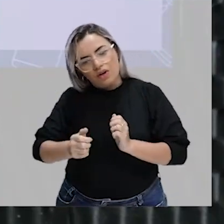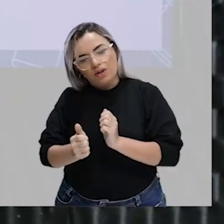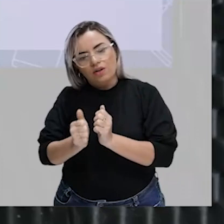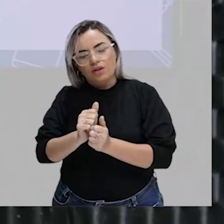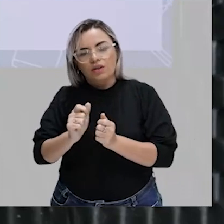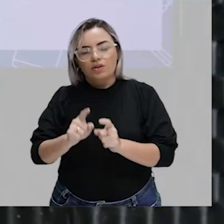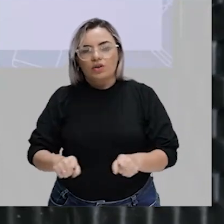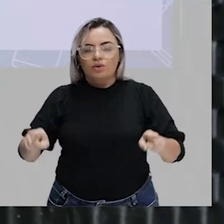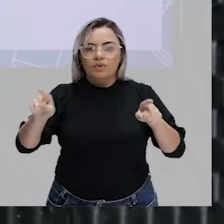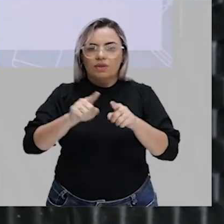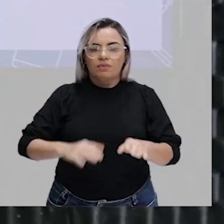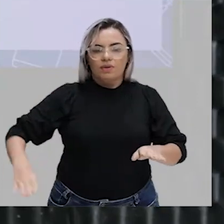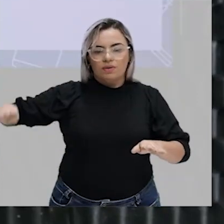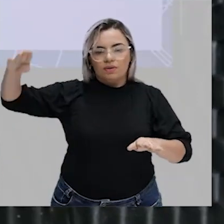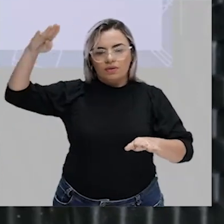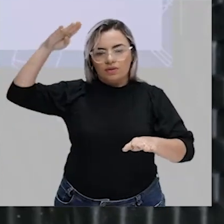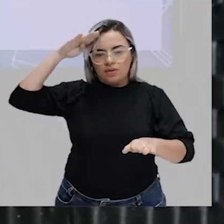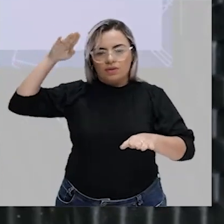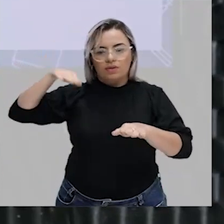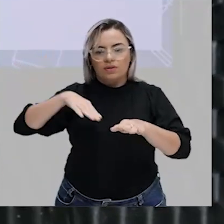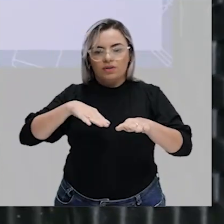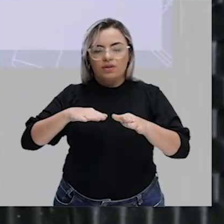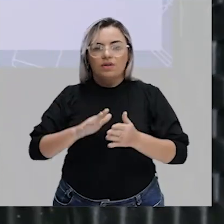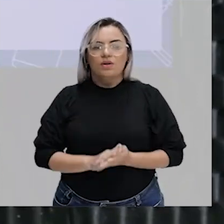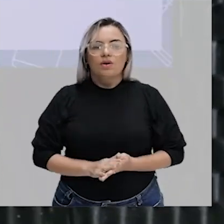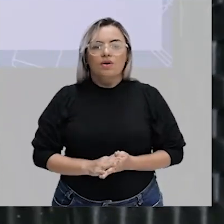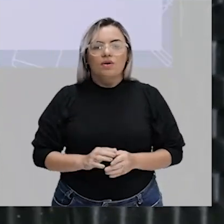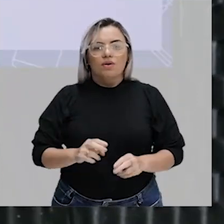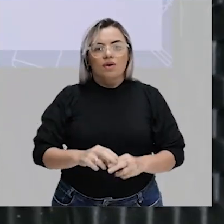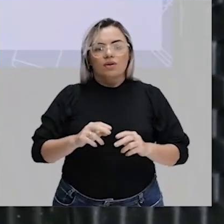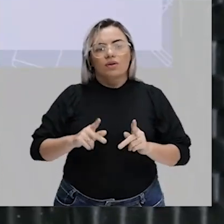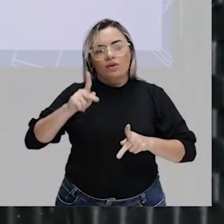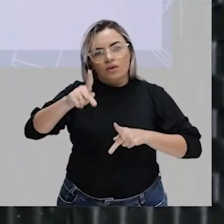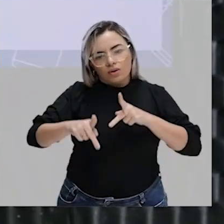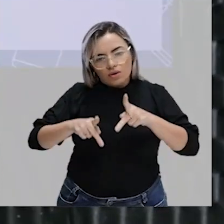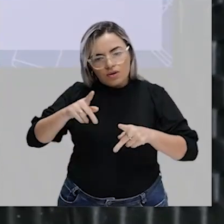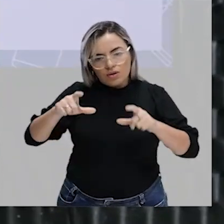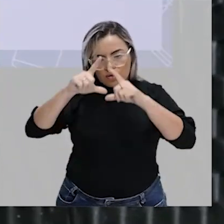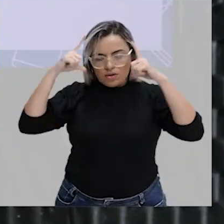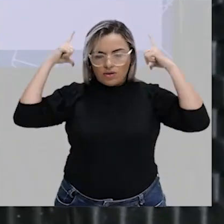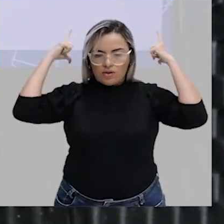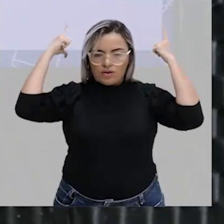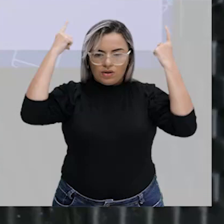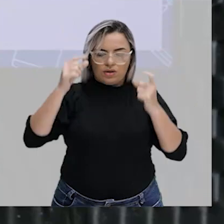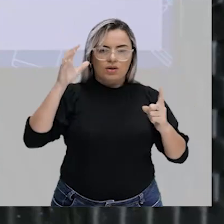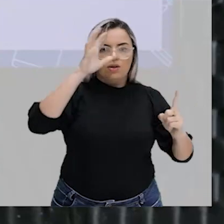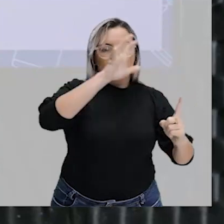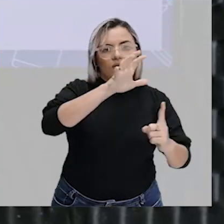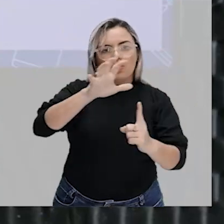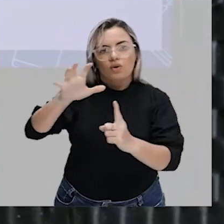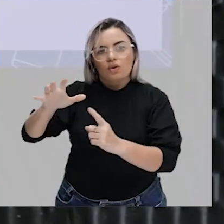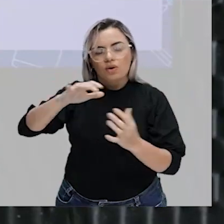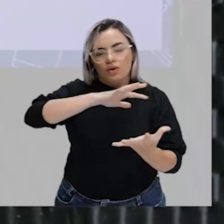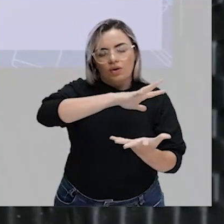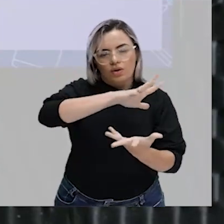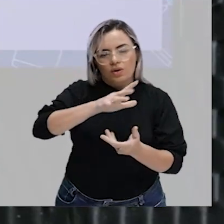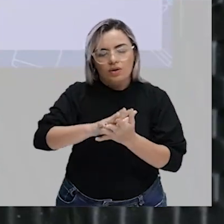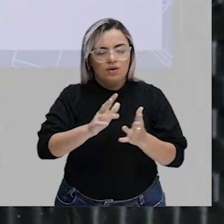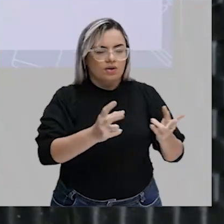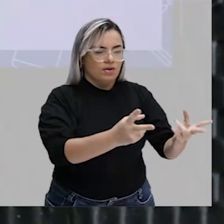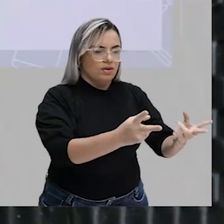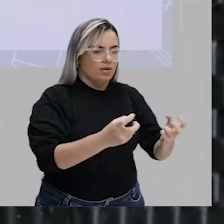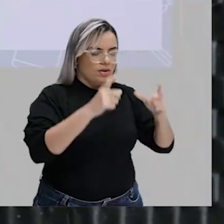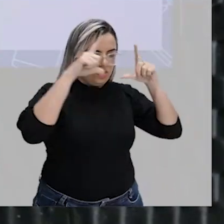militar. A civilização grega foi uma das civilizações que muito contribuiu com o mundo. Os gregos perceberam que com a prática,